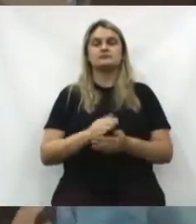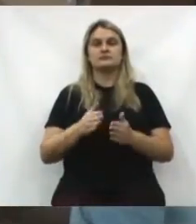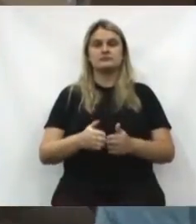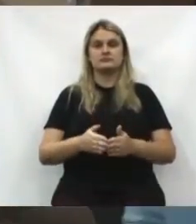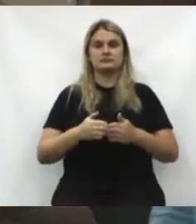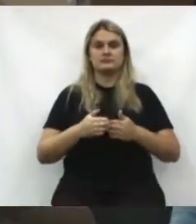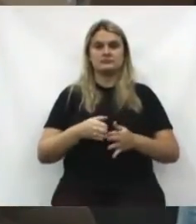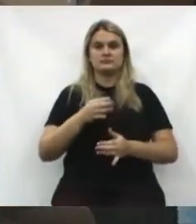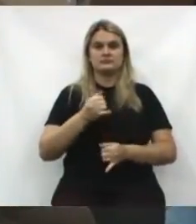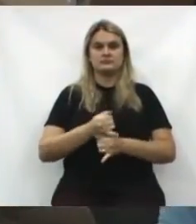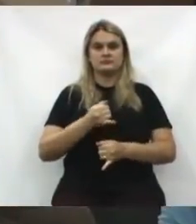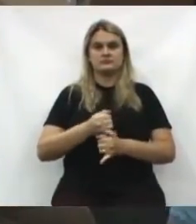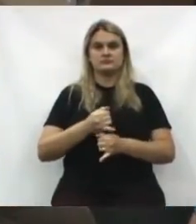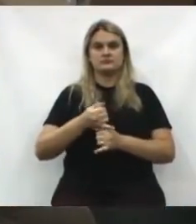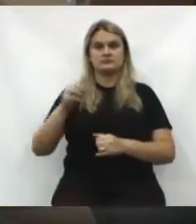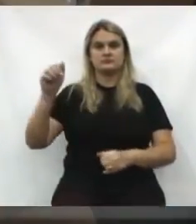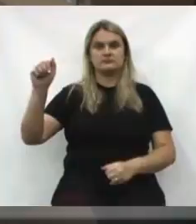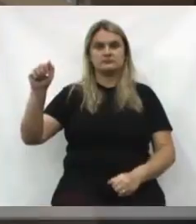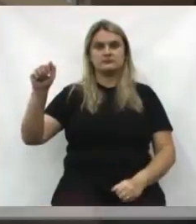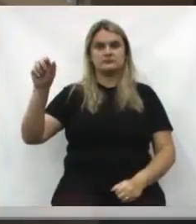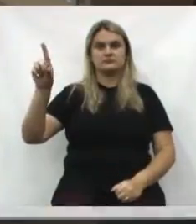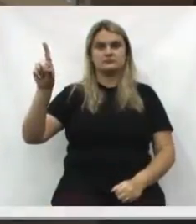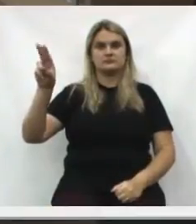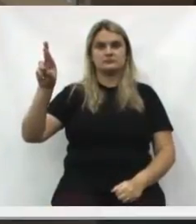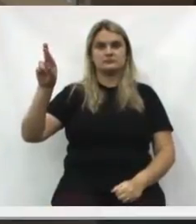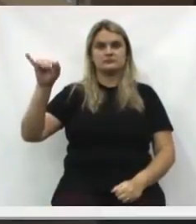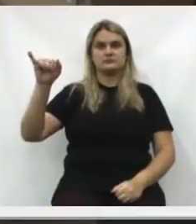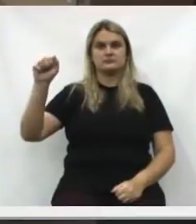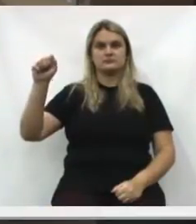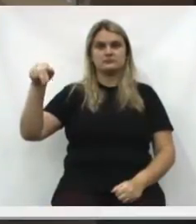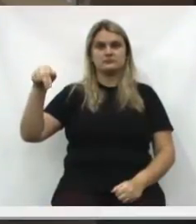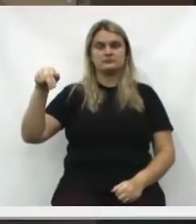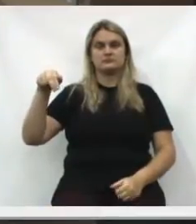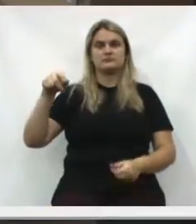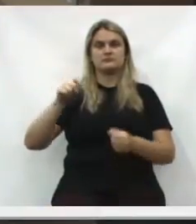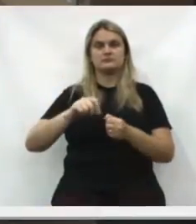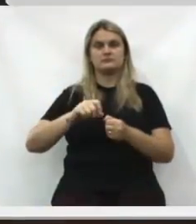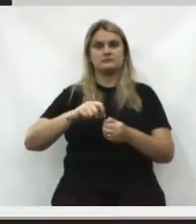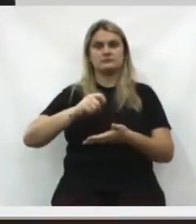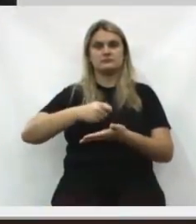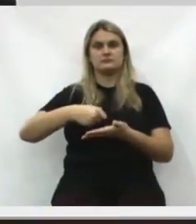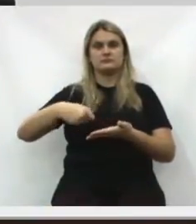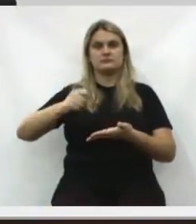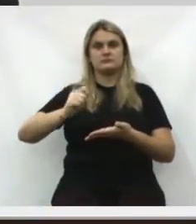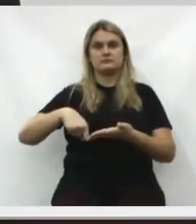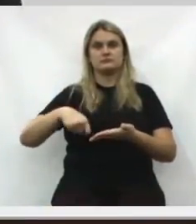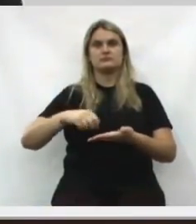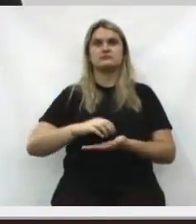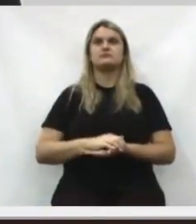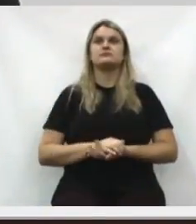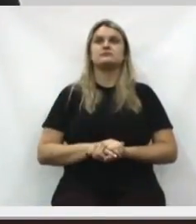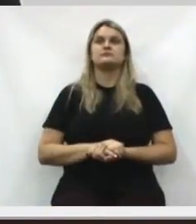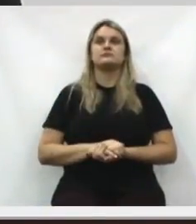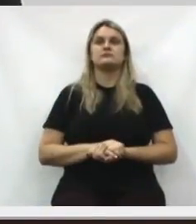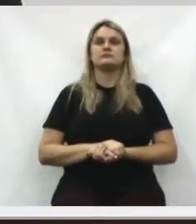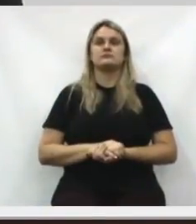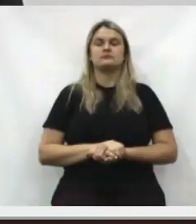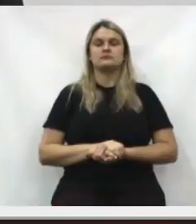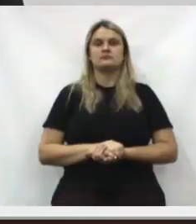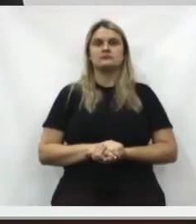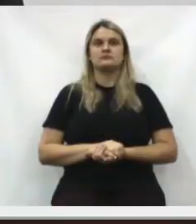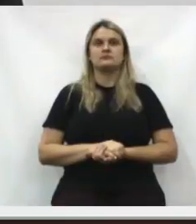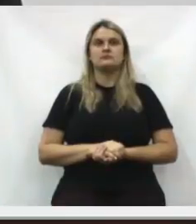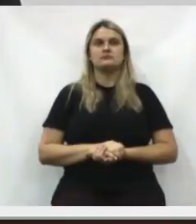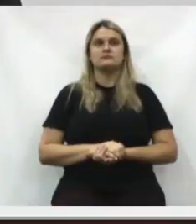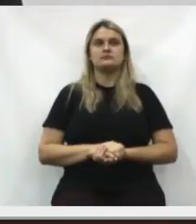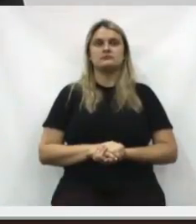está aprovada. Solicito ao diretor-geral, senhor Adrian Diego da Silva, para que apanhe as